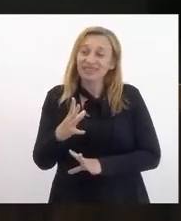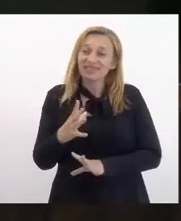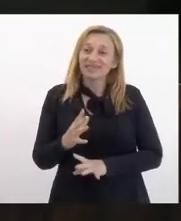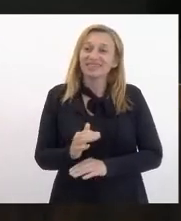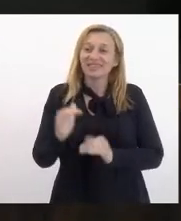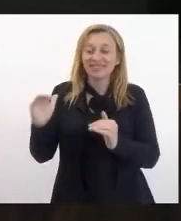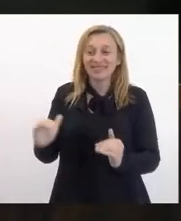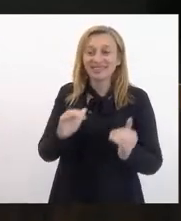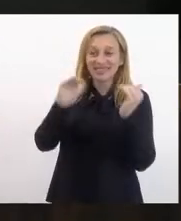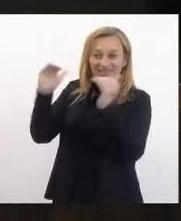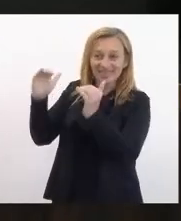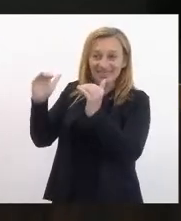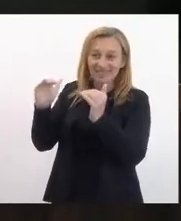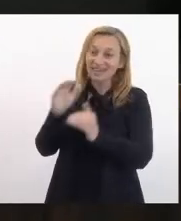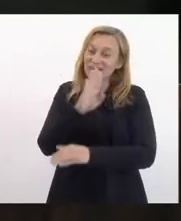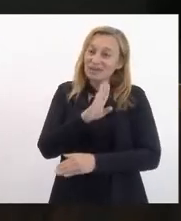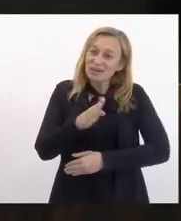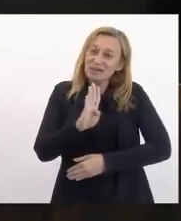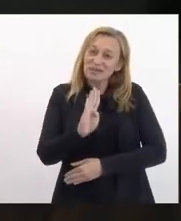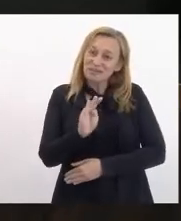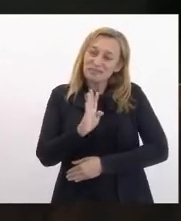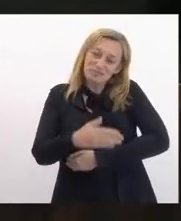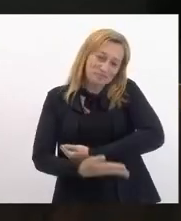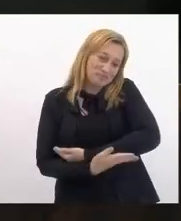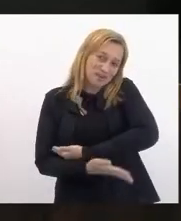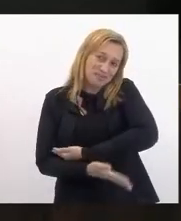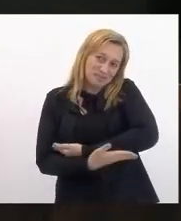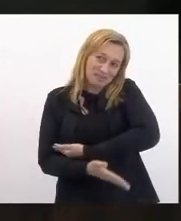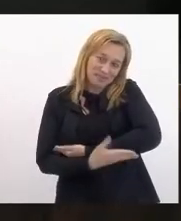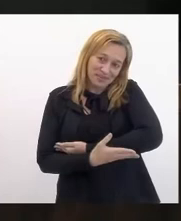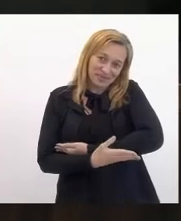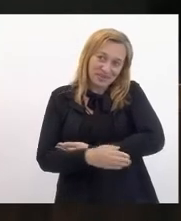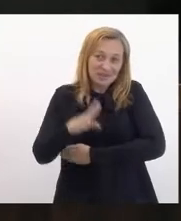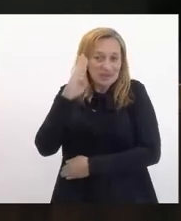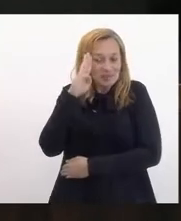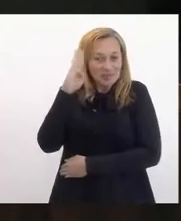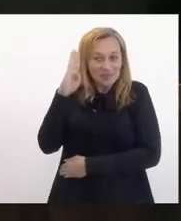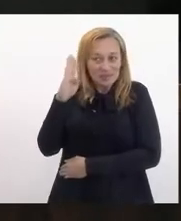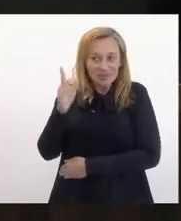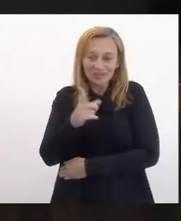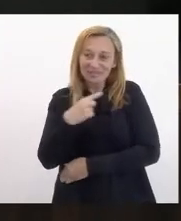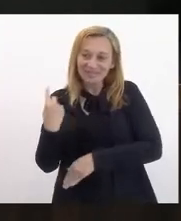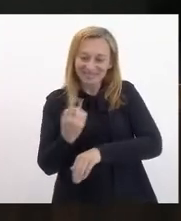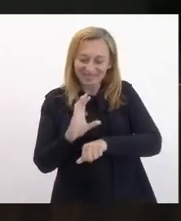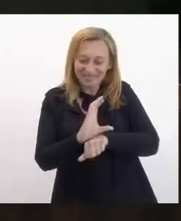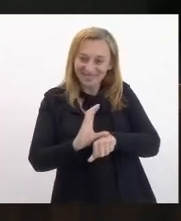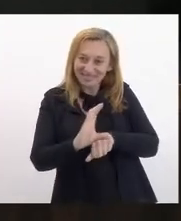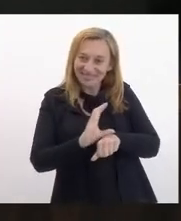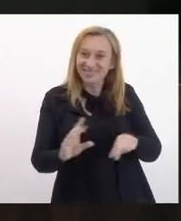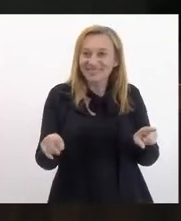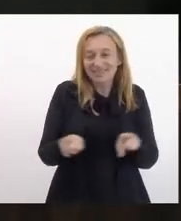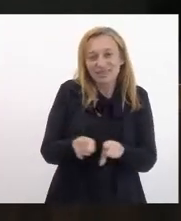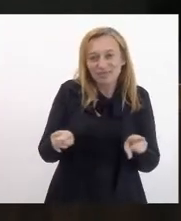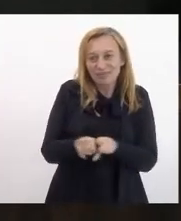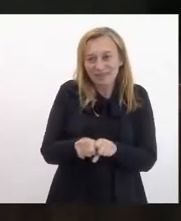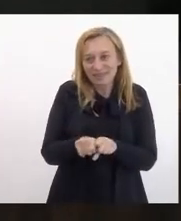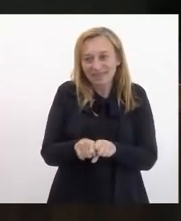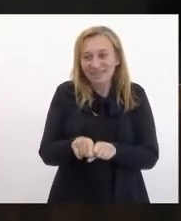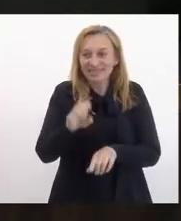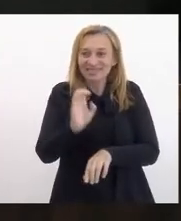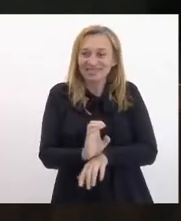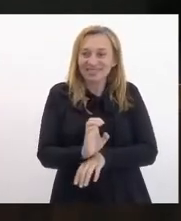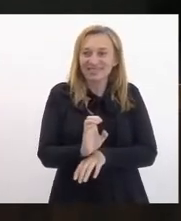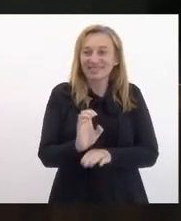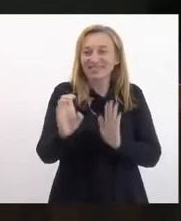senhora bebê, prioridade absoluta na nossa Constituição e também no Estatuto